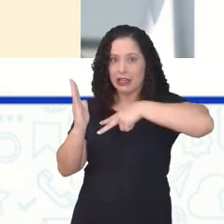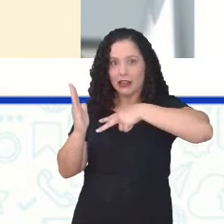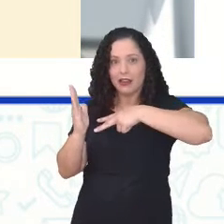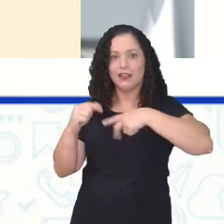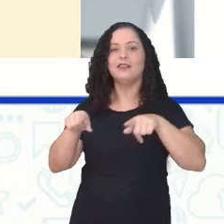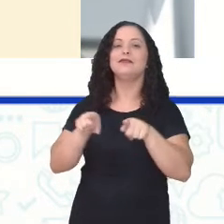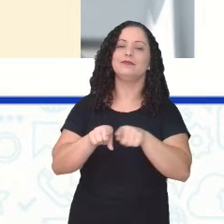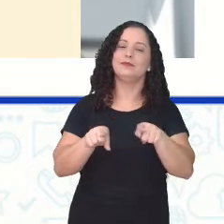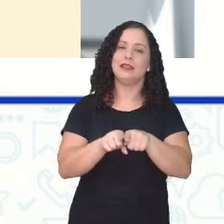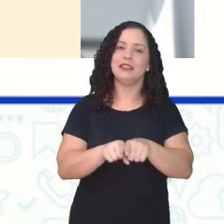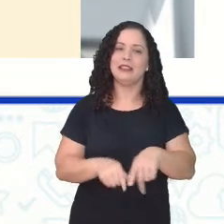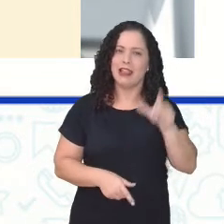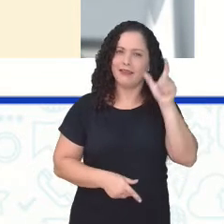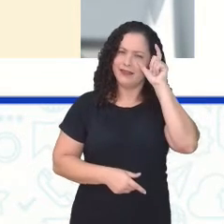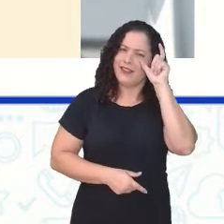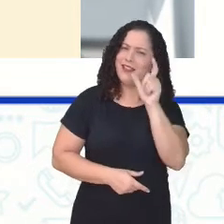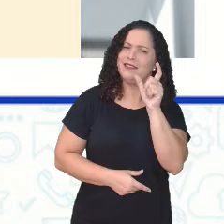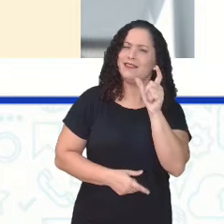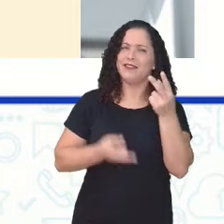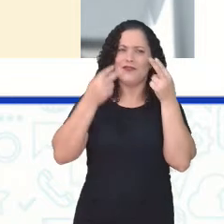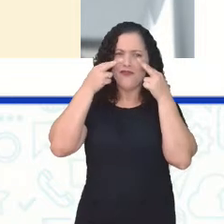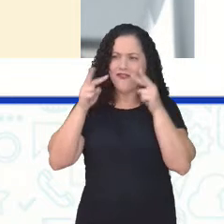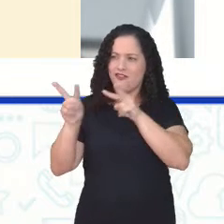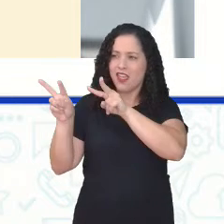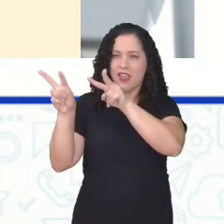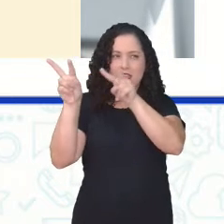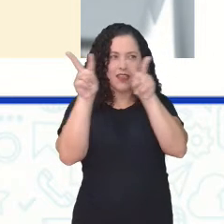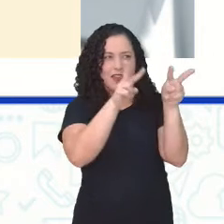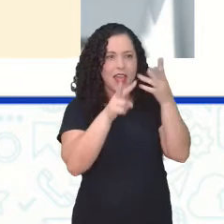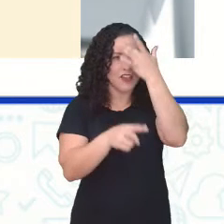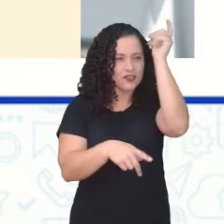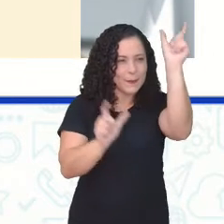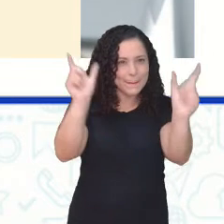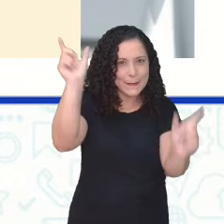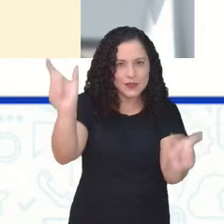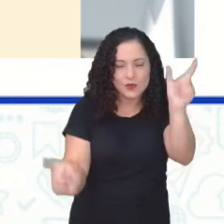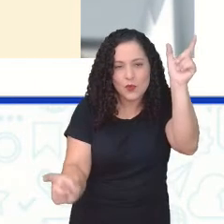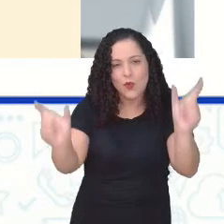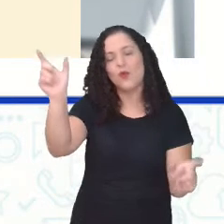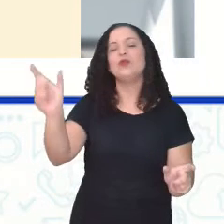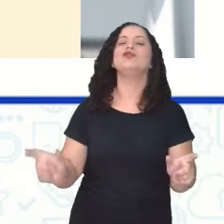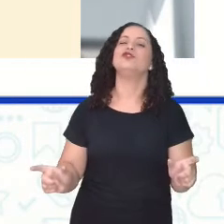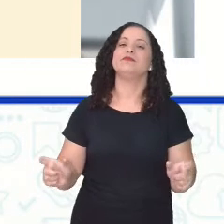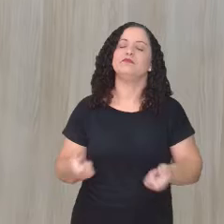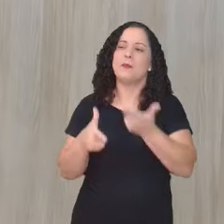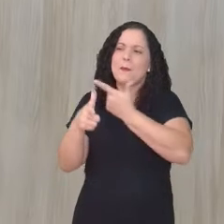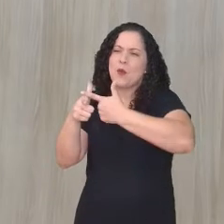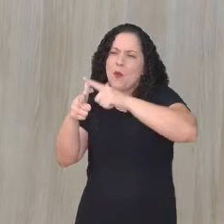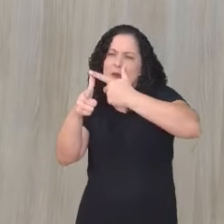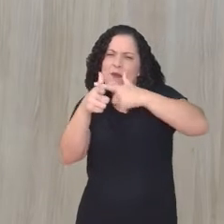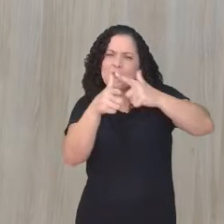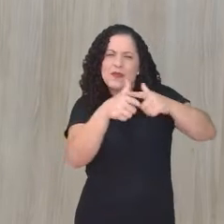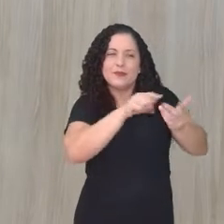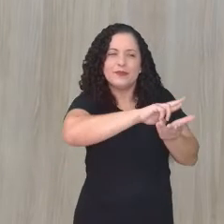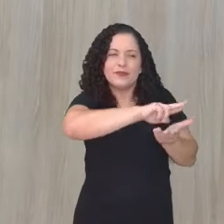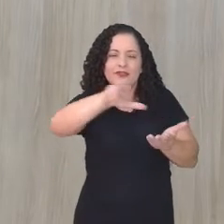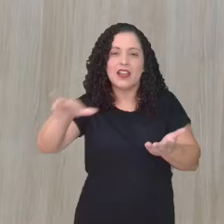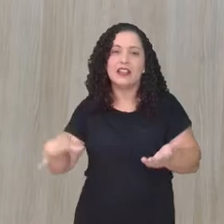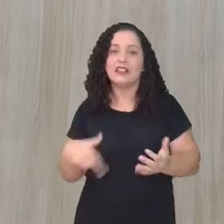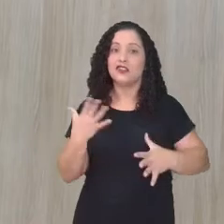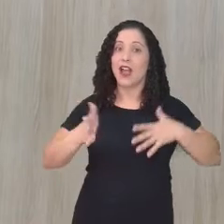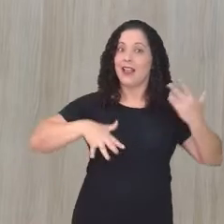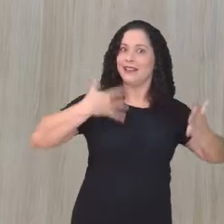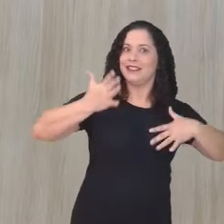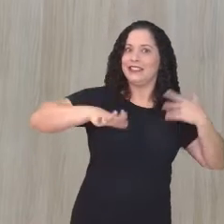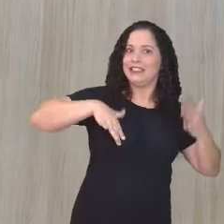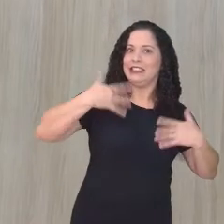interessante quando olhamos as pessoas que enfrentam diferentes situações, né? Tanto de alegria quanto de dor,